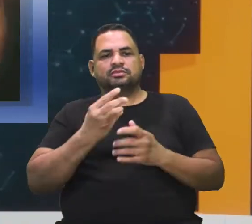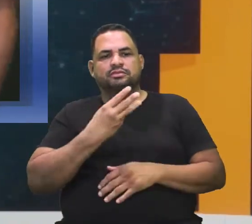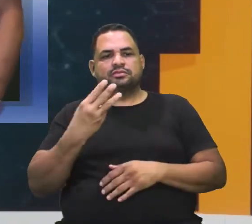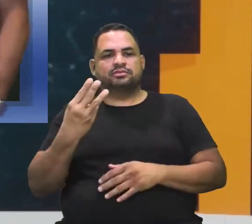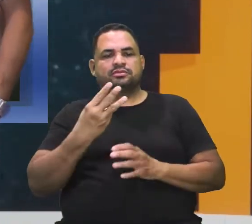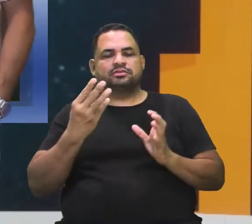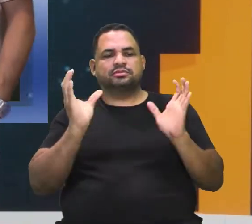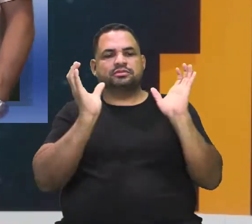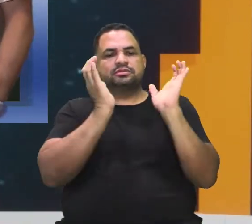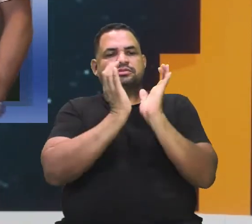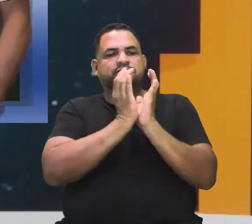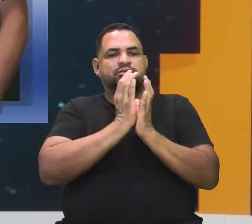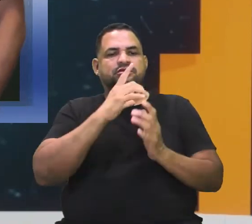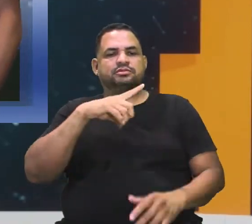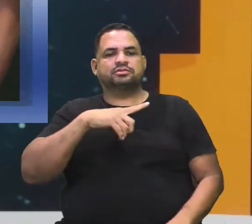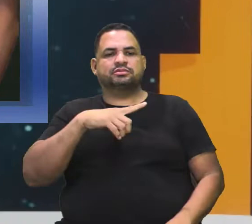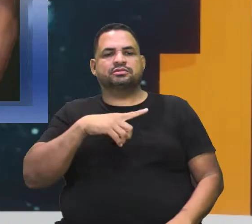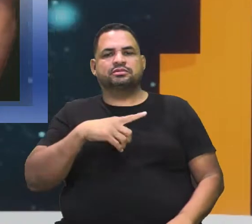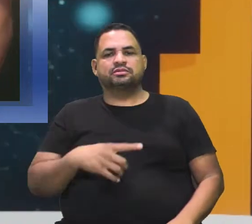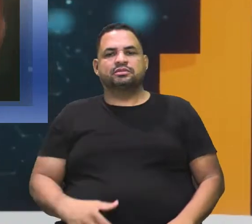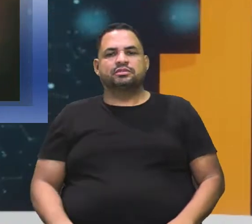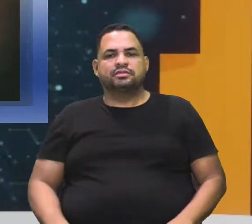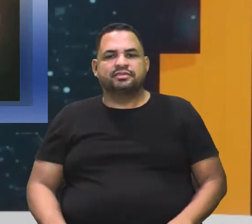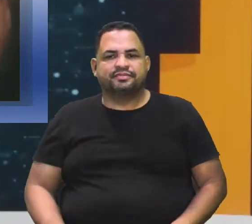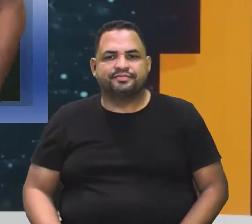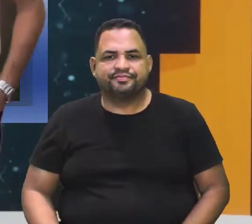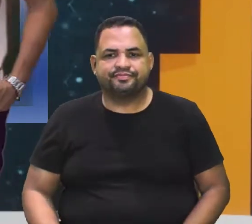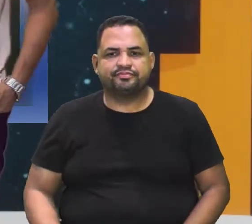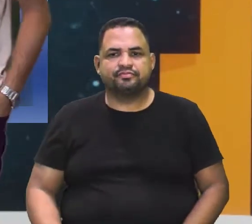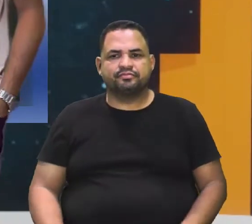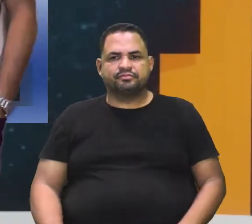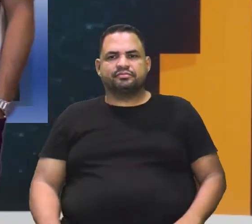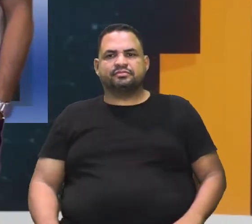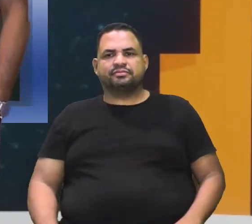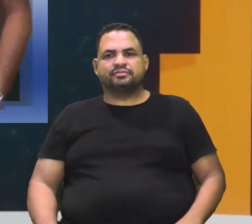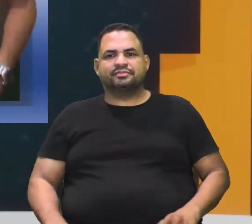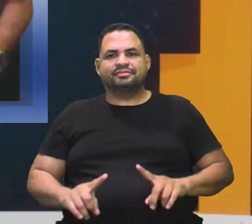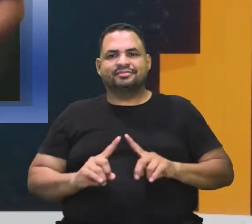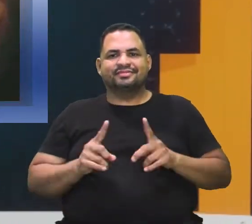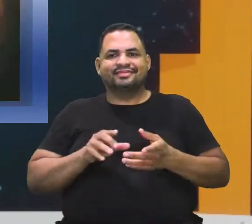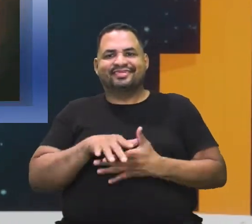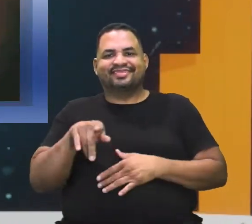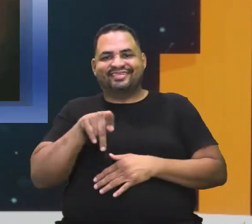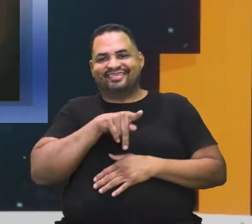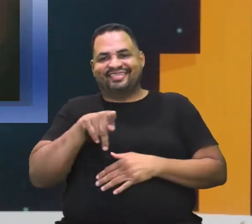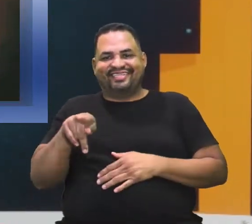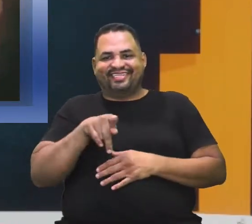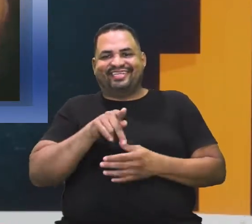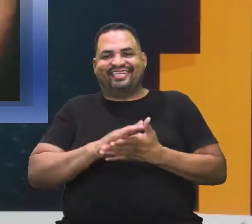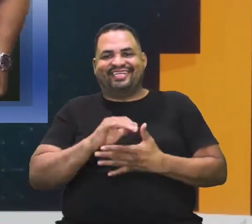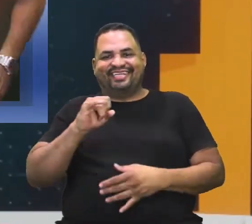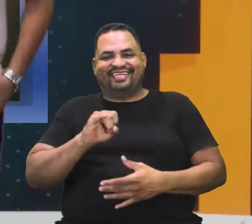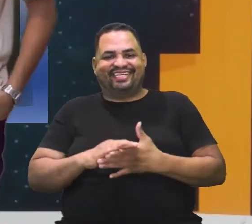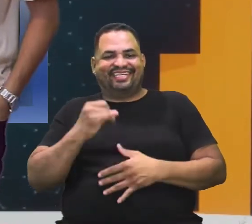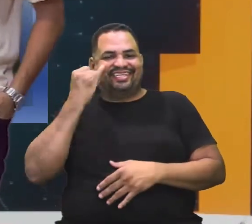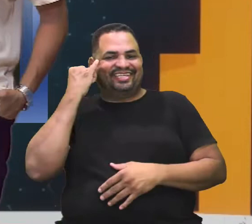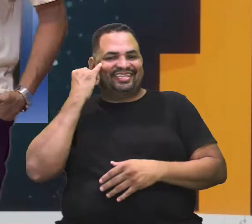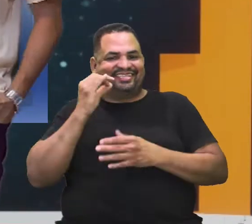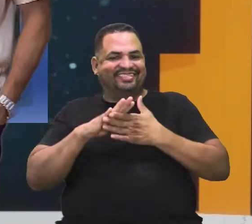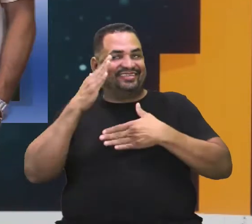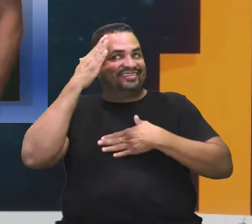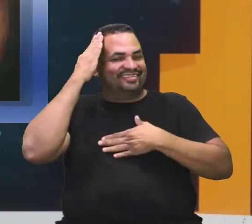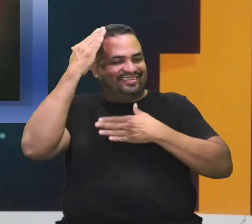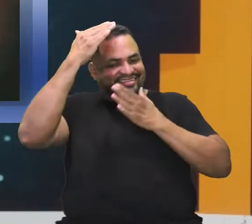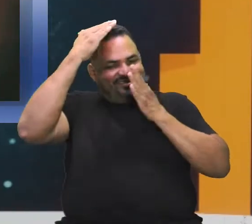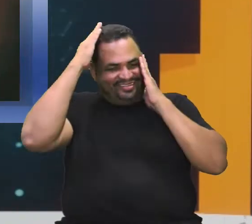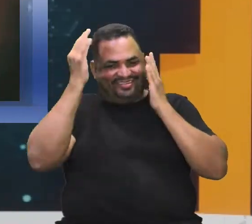penteado, vem outra temporada, outra... Ainda não. Outro rumo. Só o professor Sandro estava no salão, Eu não tive tempo ainda.